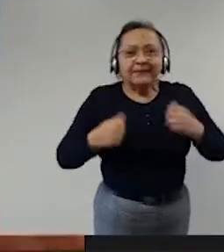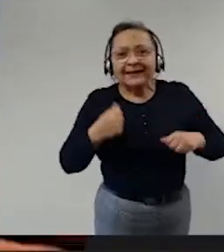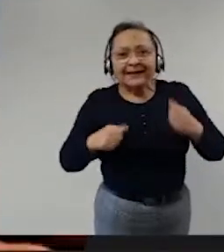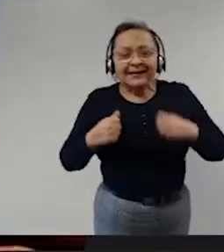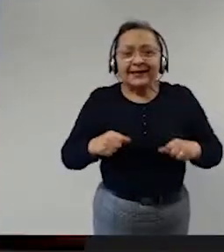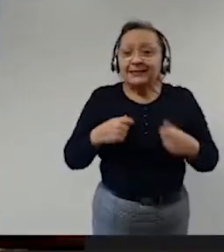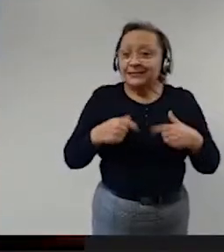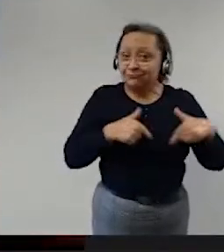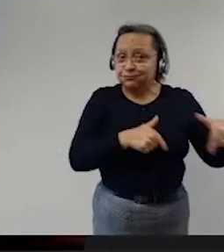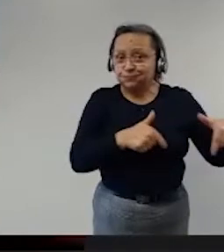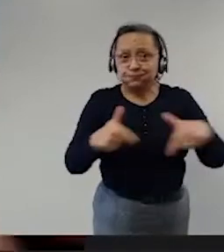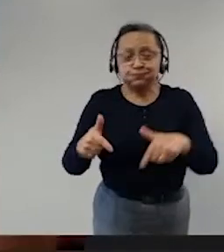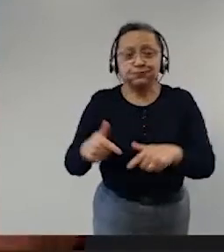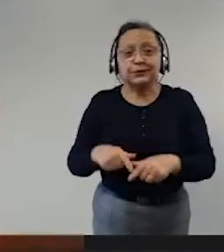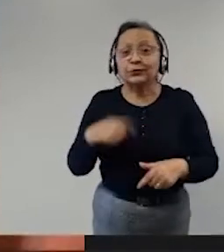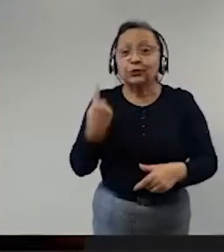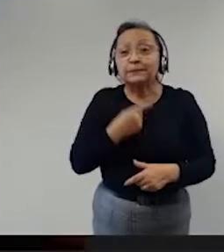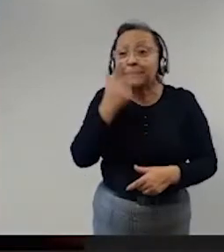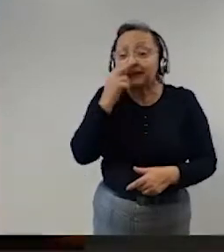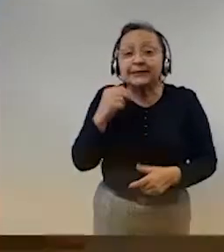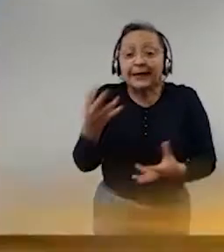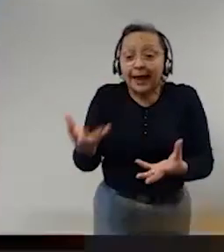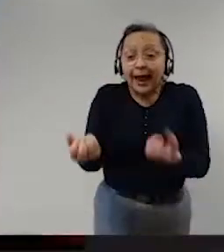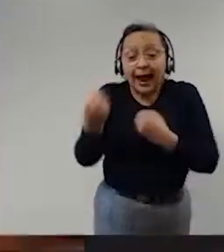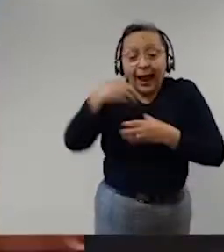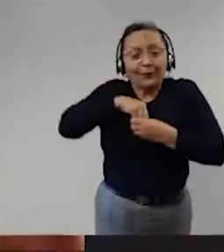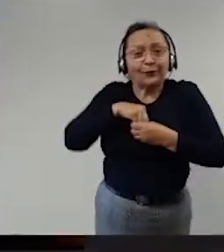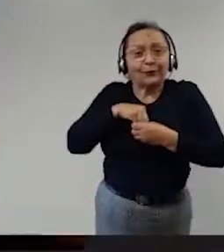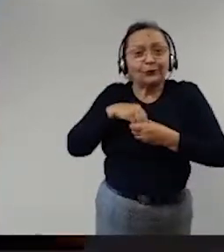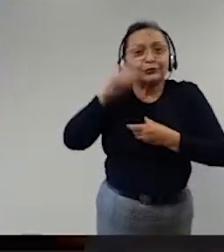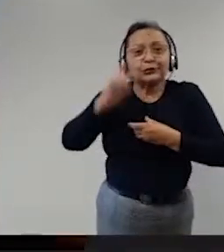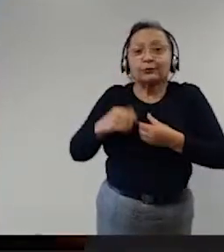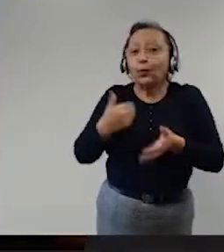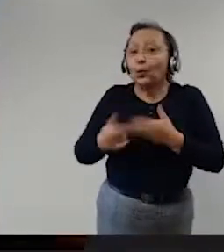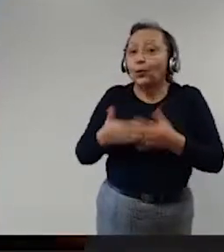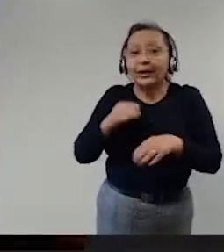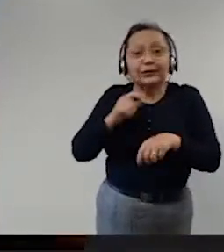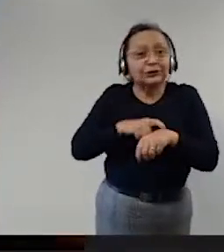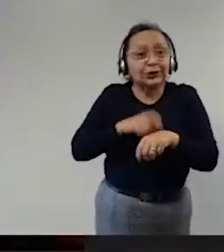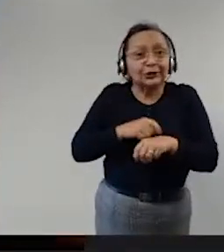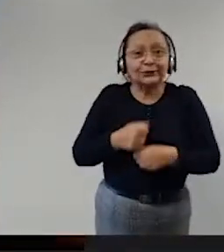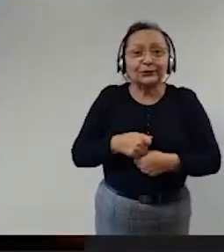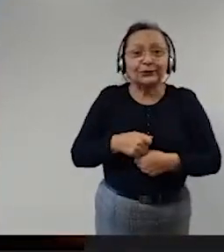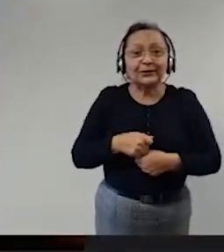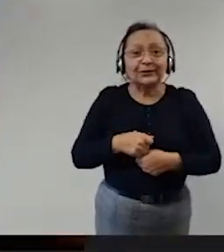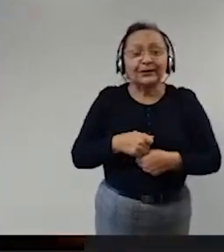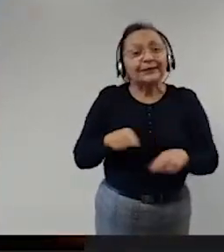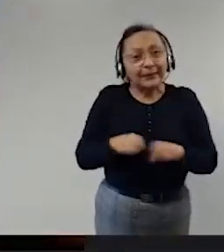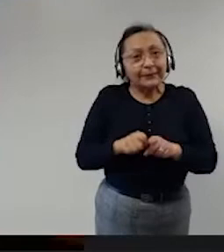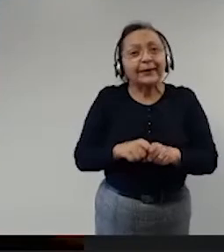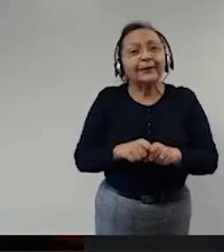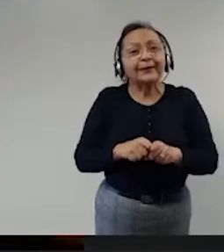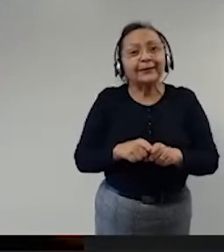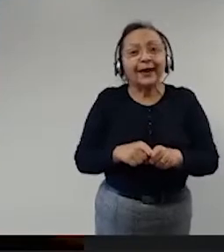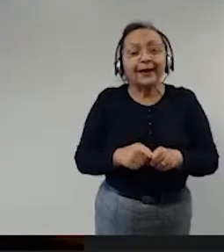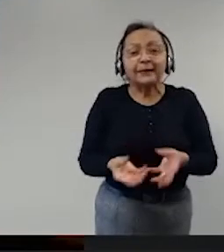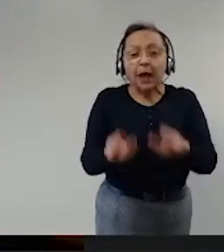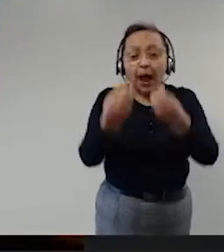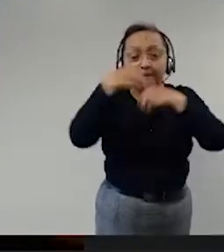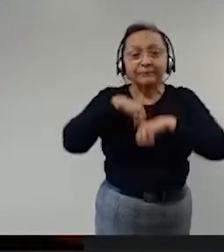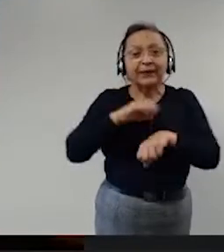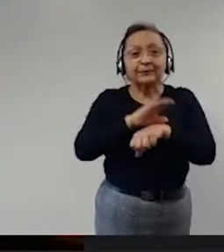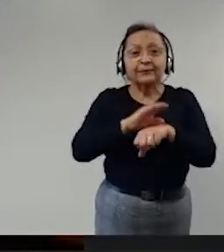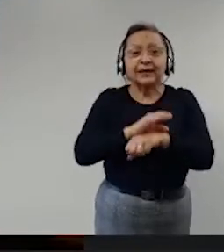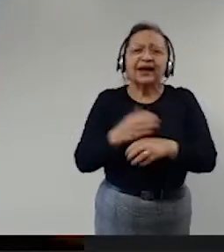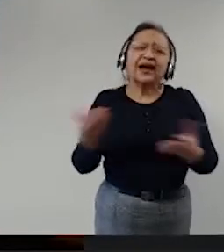de frente. A gente queria incorporar direitos a qualquer momento, inclusive dentro da Constituição. Hoje não, eu falei da tribuna